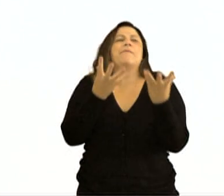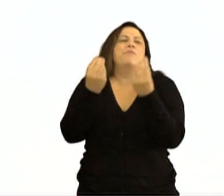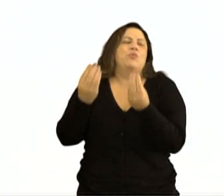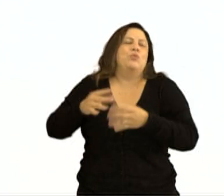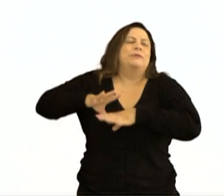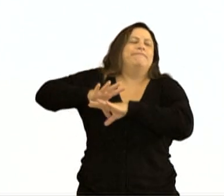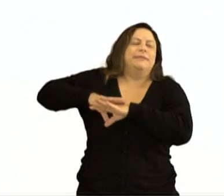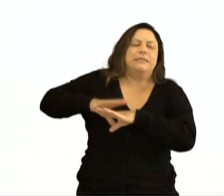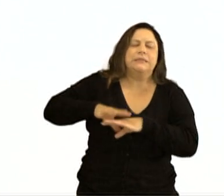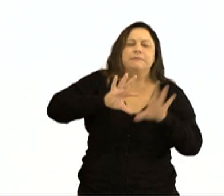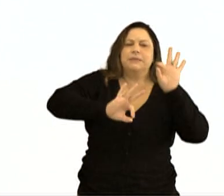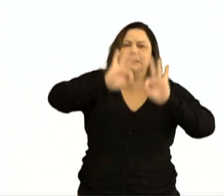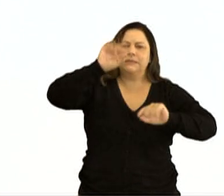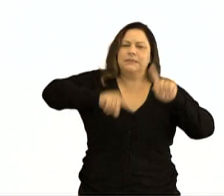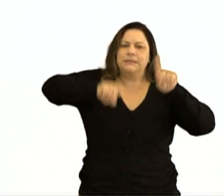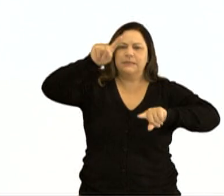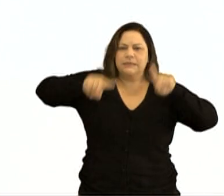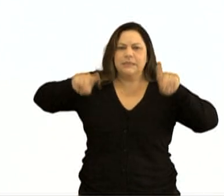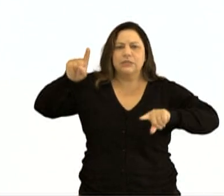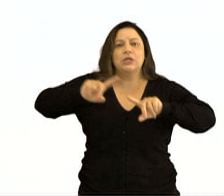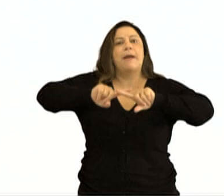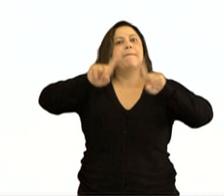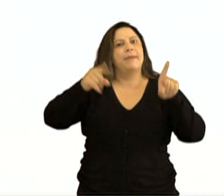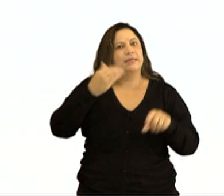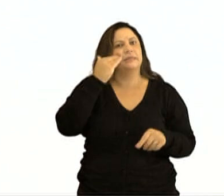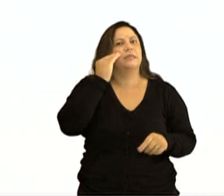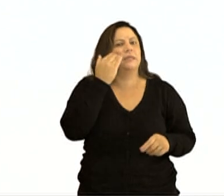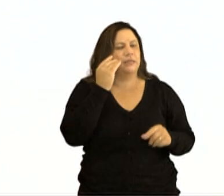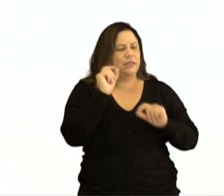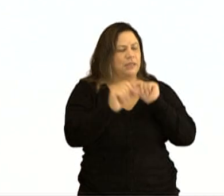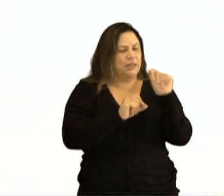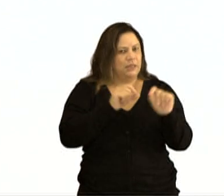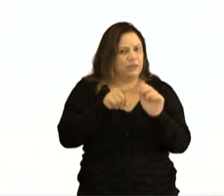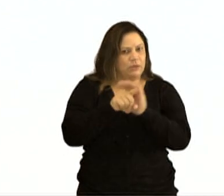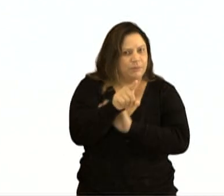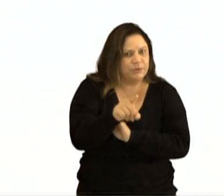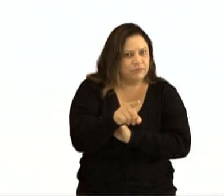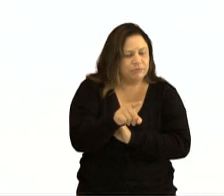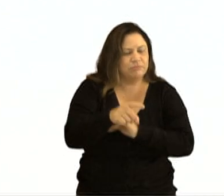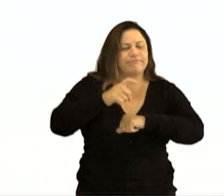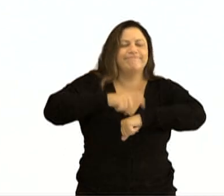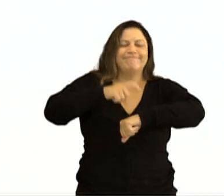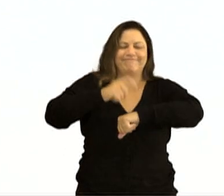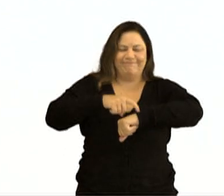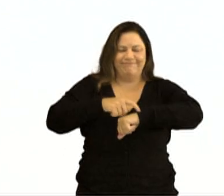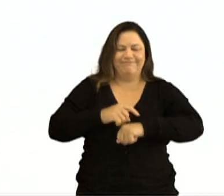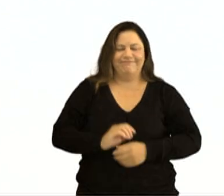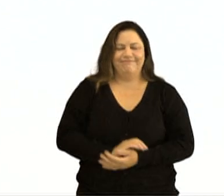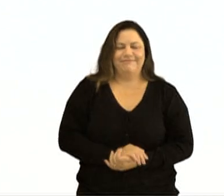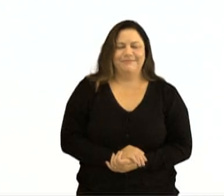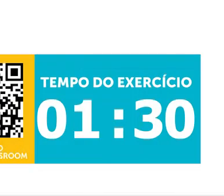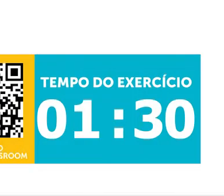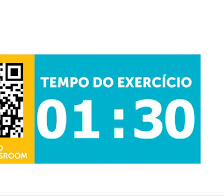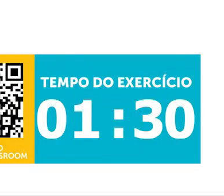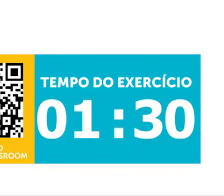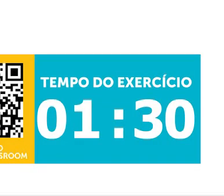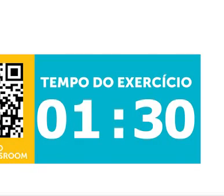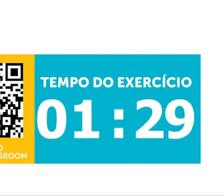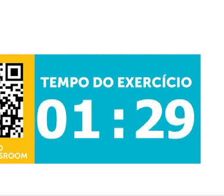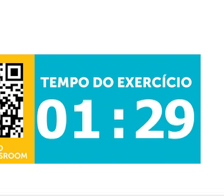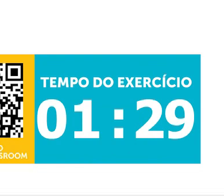estatística pesada, mas a interpretação. Vou dar um tempinho para vocês resolverem e já voltamos a conferir.